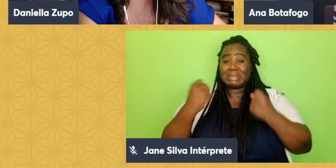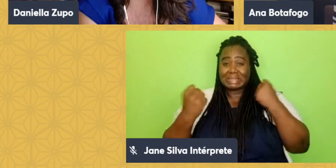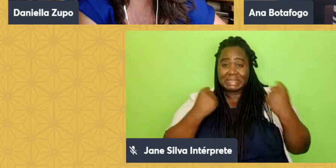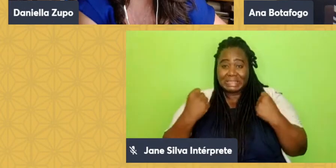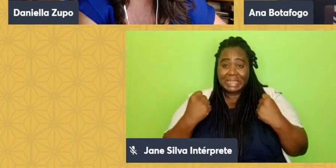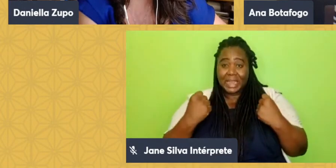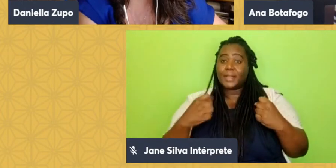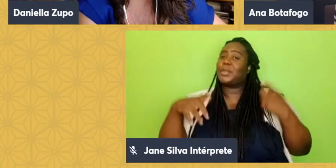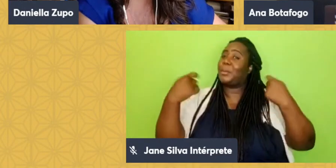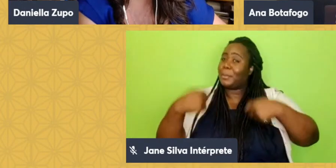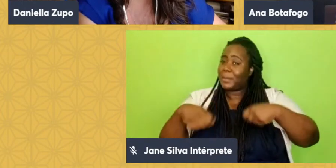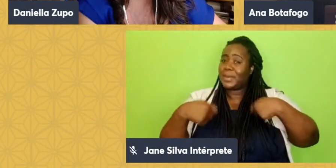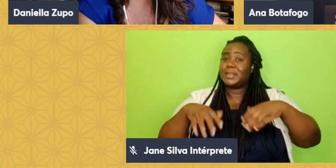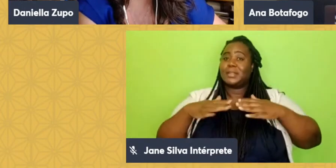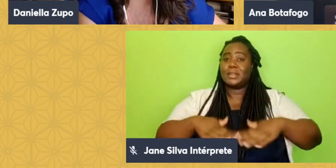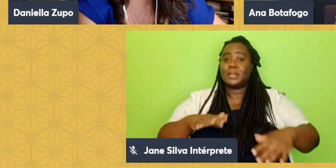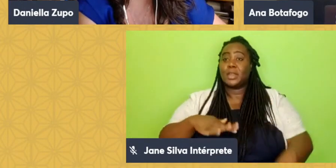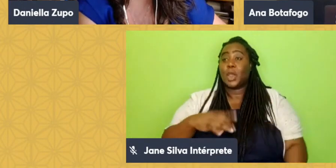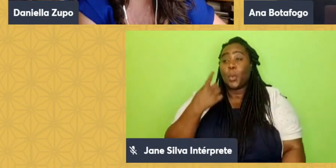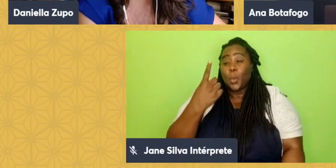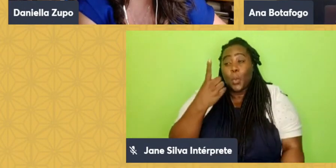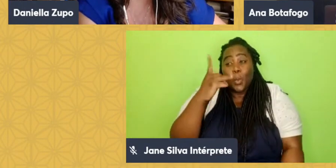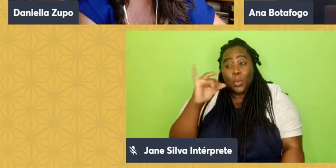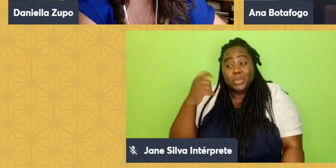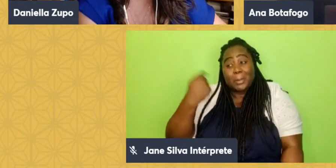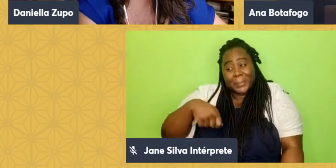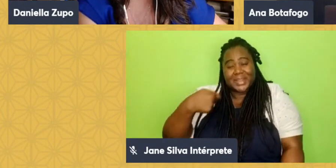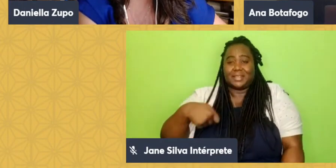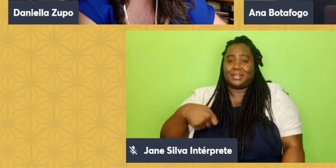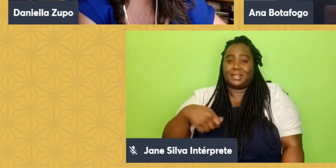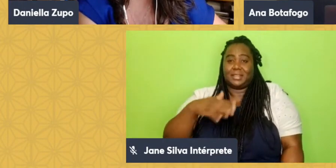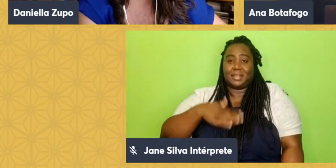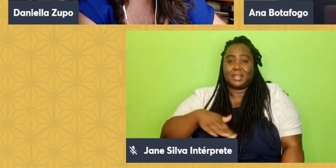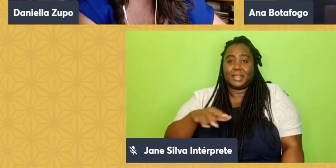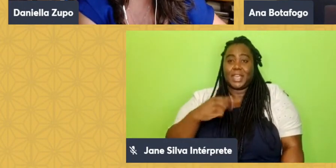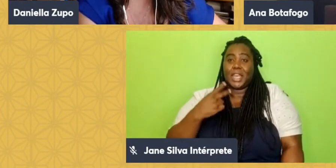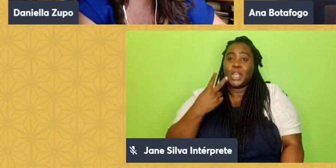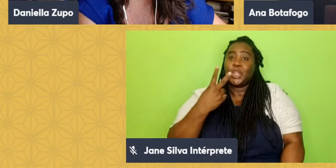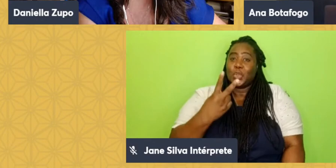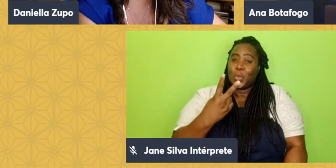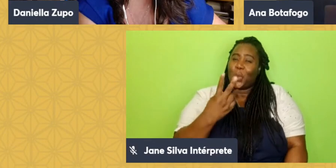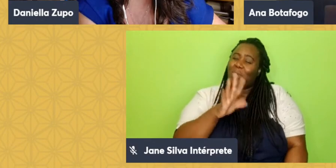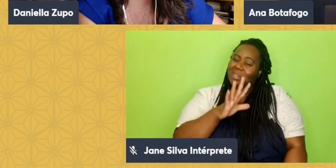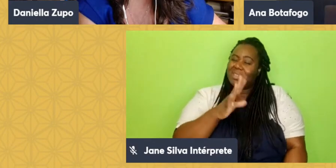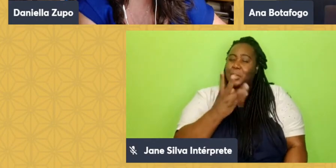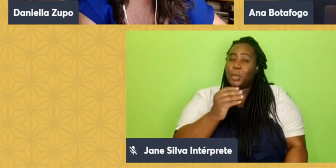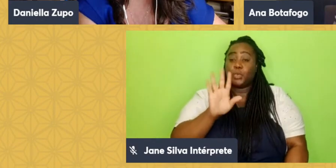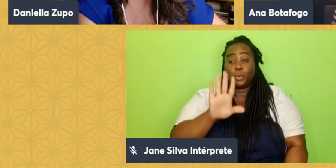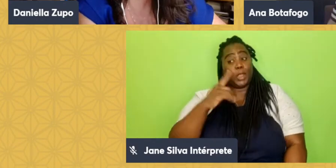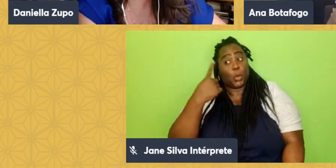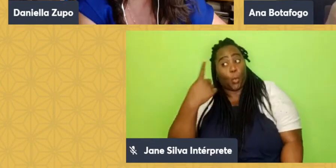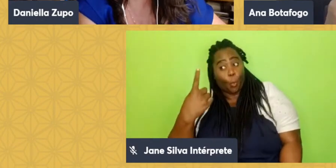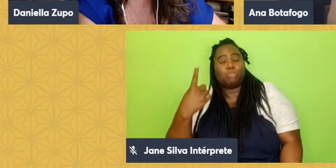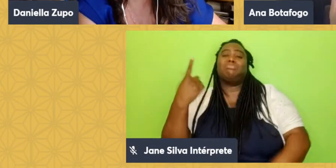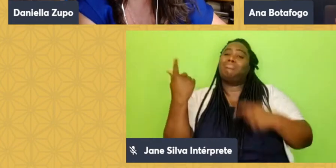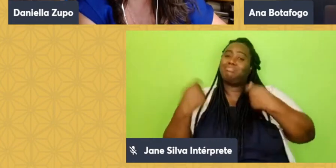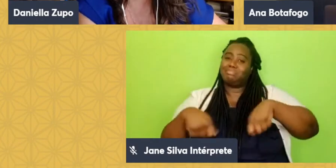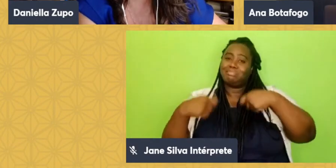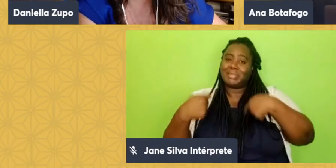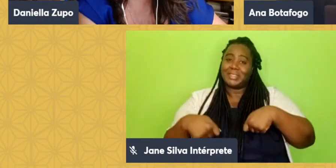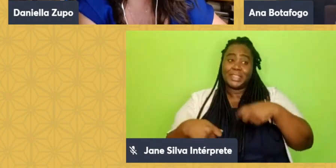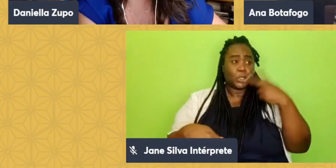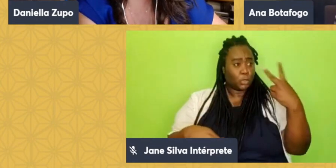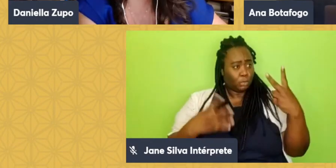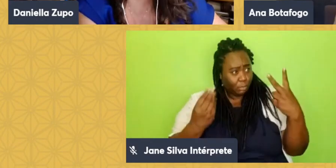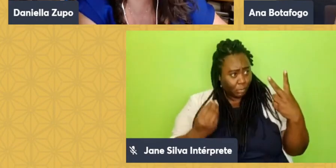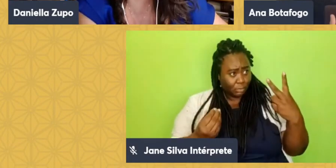precisa descansar nem que seja um dia na semana dois Às vezes a gente disse que é demais mas um dia na semana doida